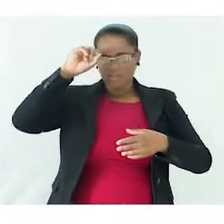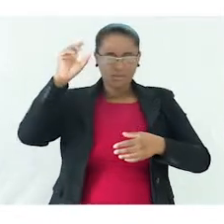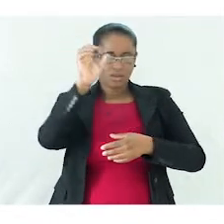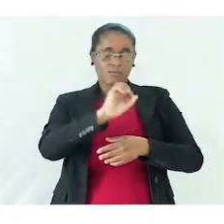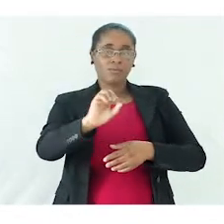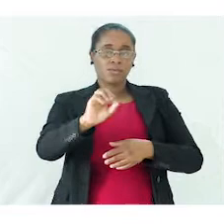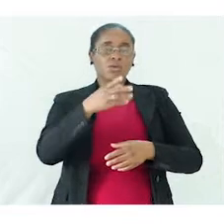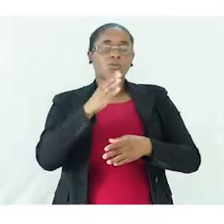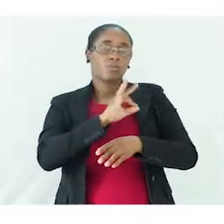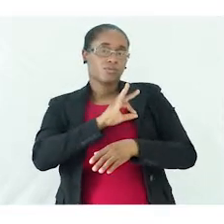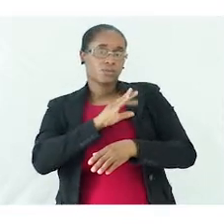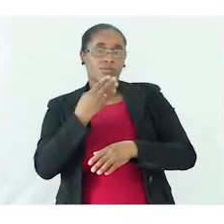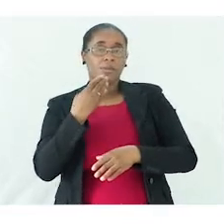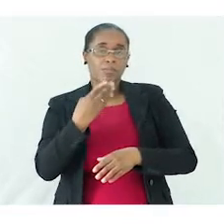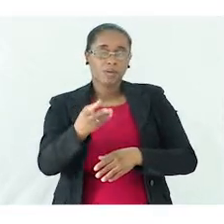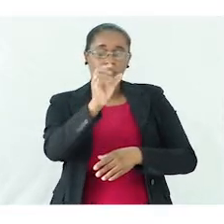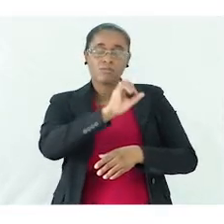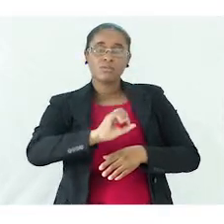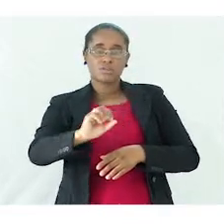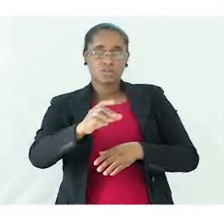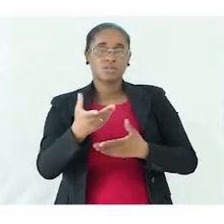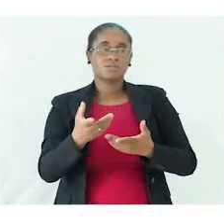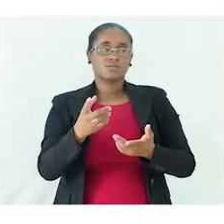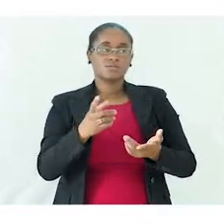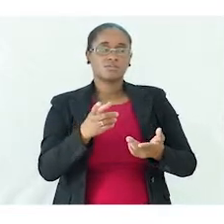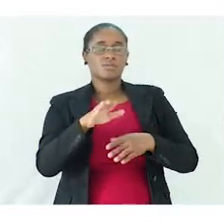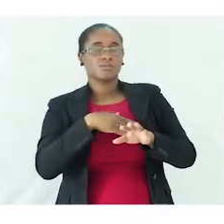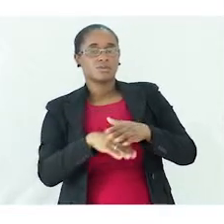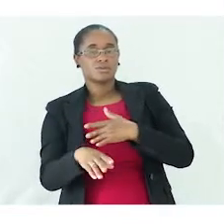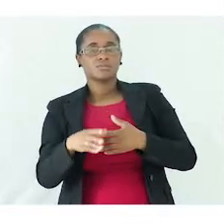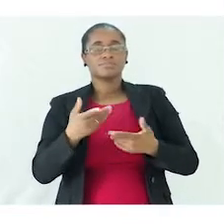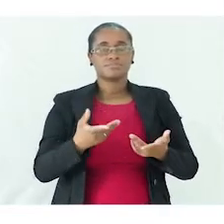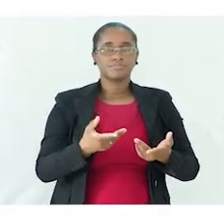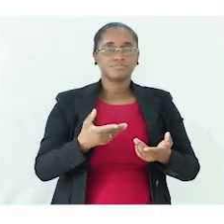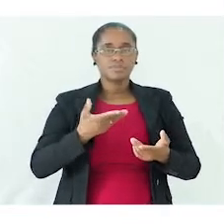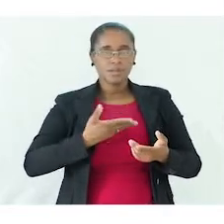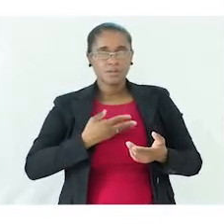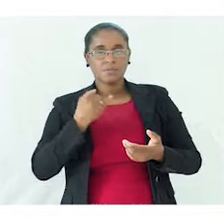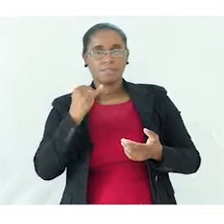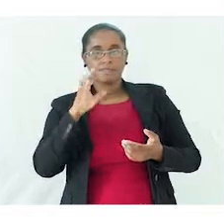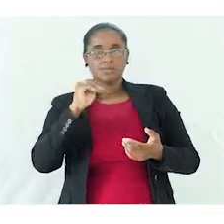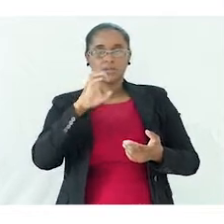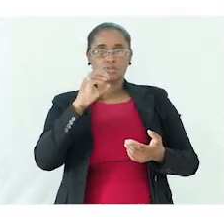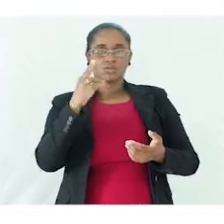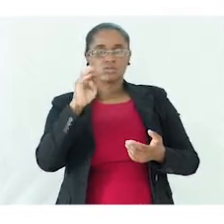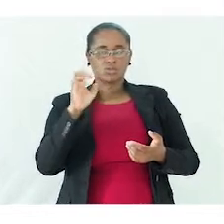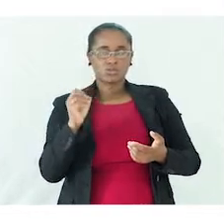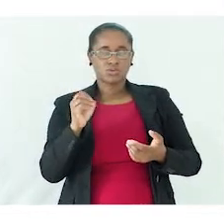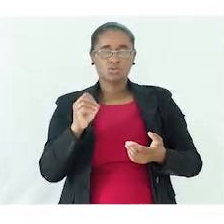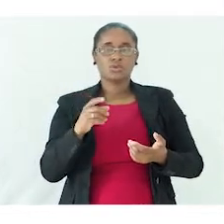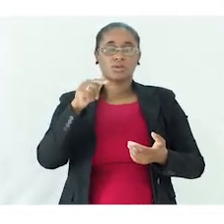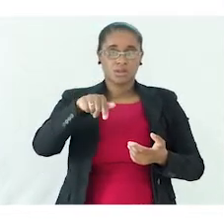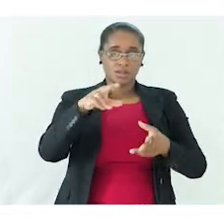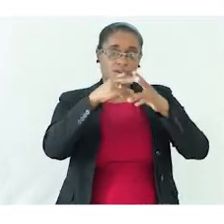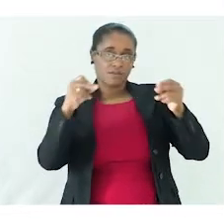professor vai pedir que vocês vão transpor o discurso presente na frase para o